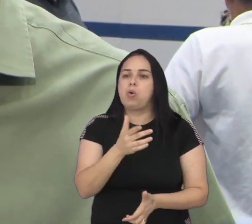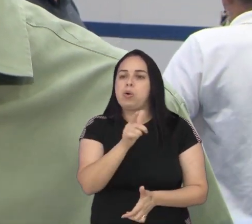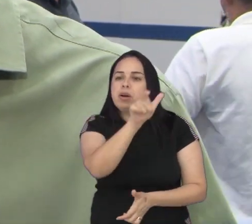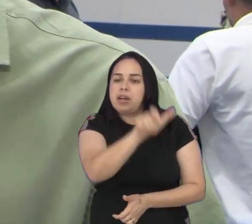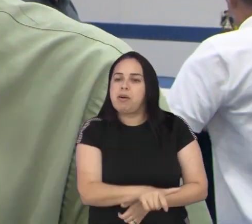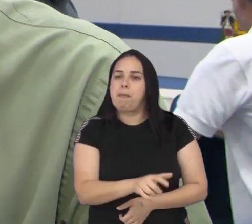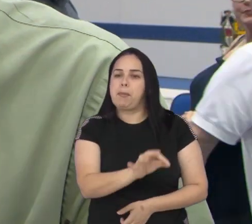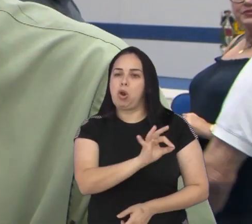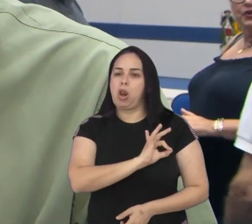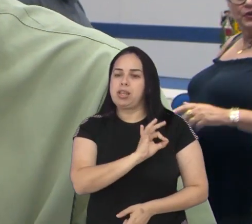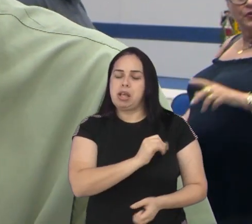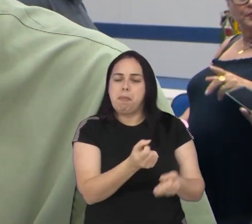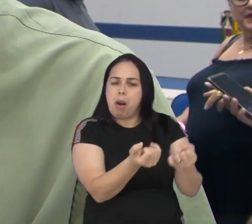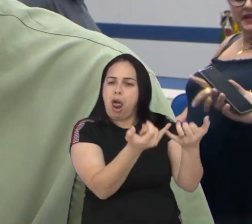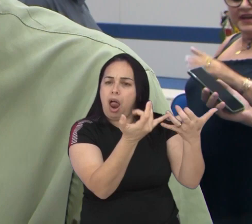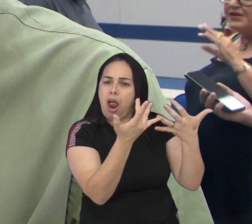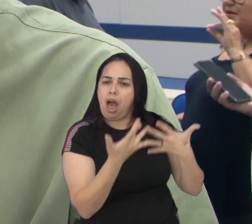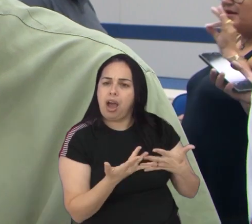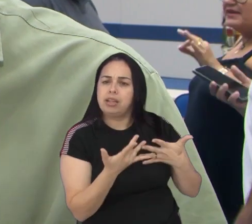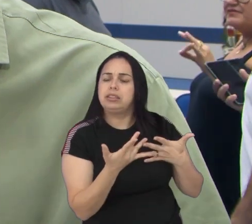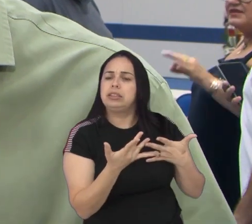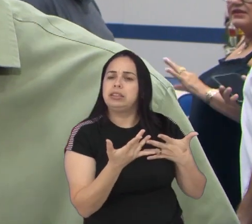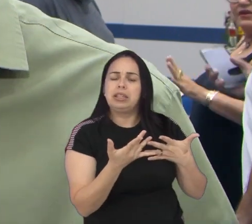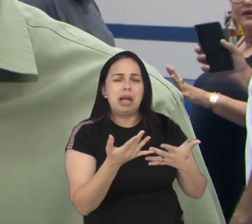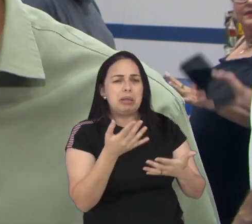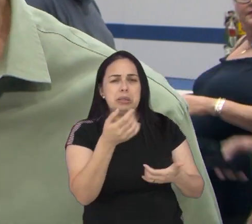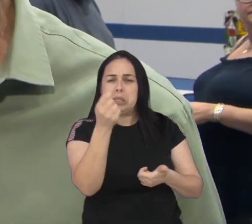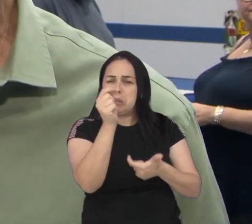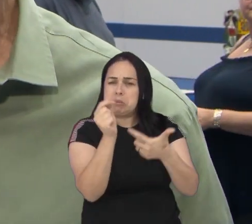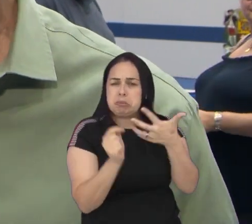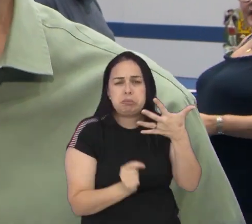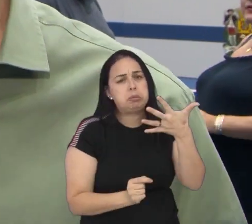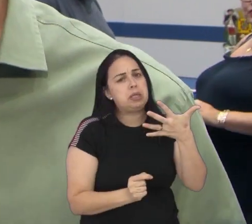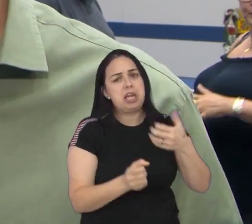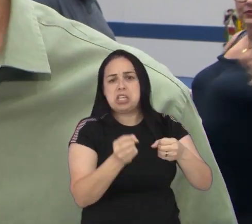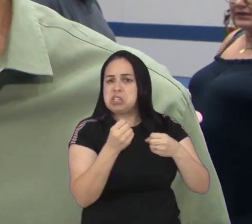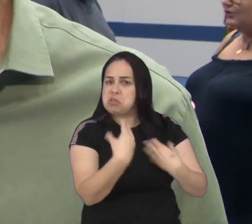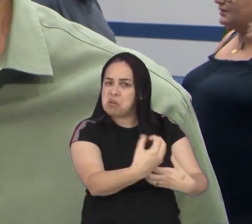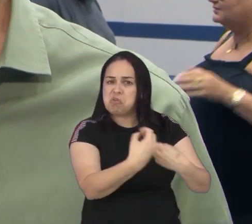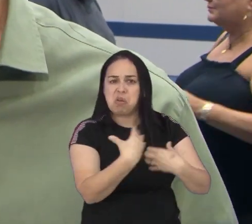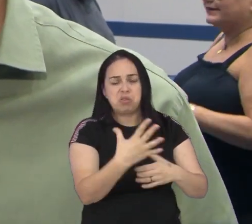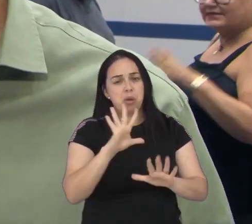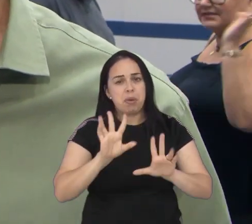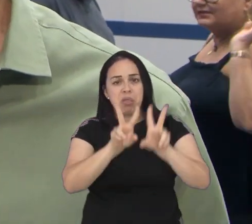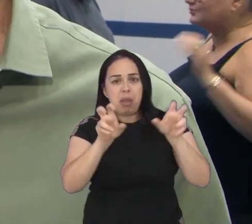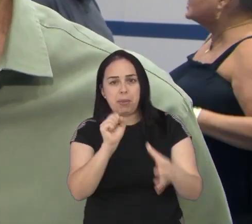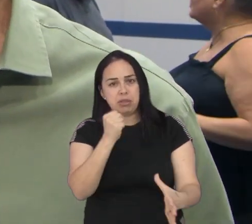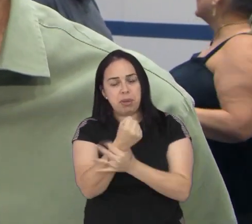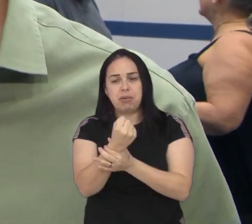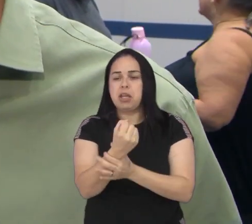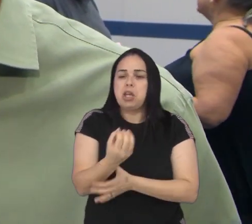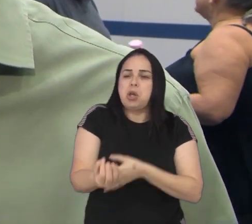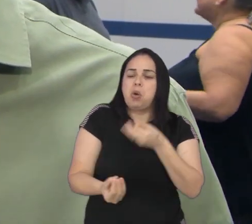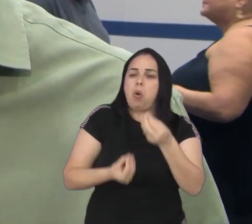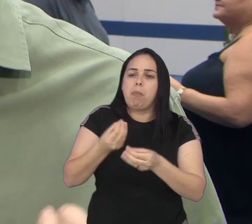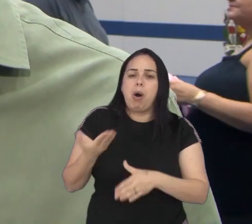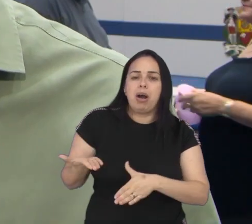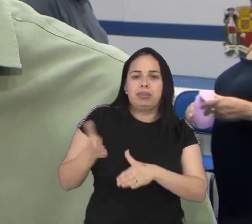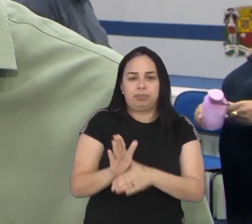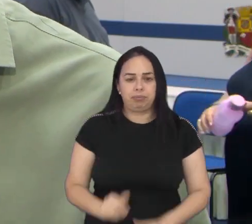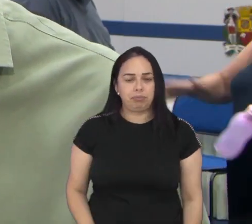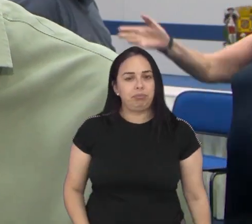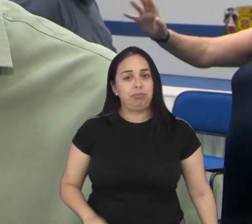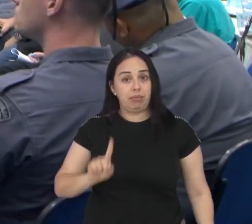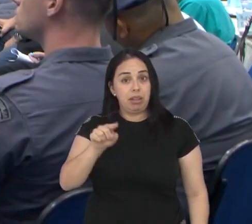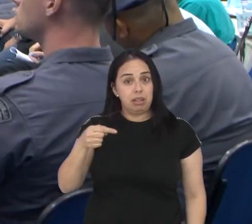muito bom escutar o comandante Amaral com toda a sua equipe, os delegados. Eles deram uma aula aqui hoje de segurança pública e como a